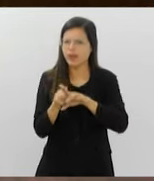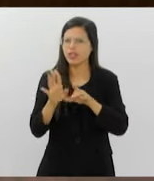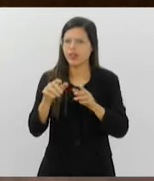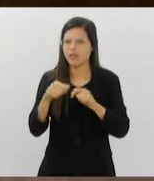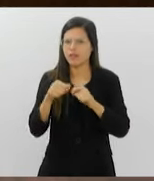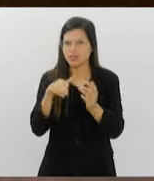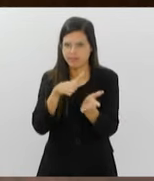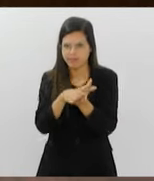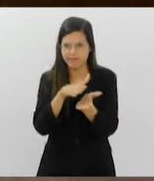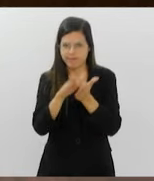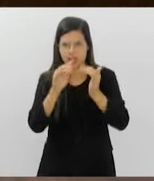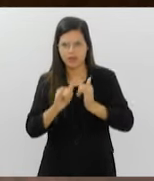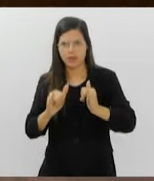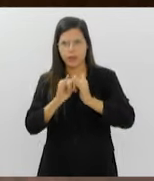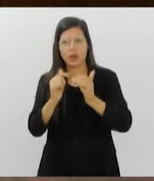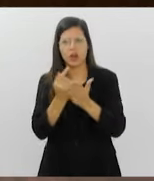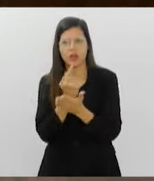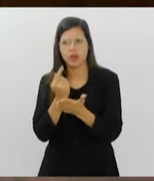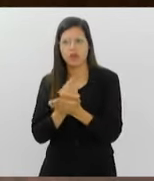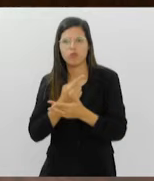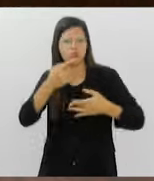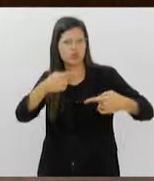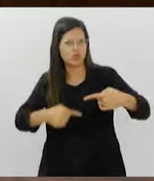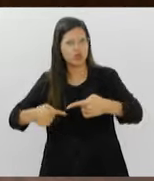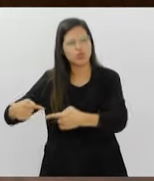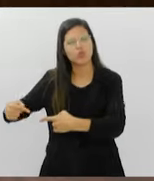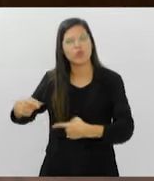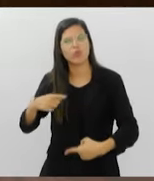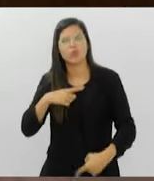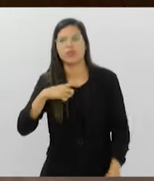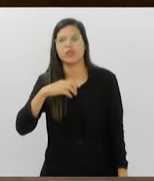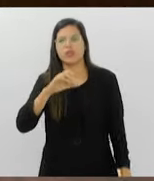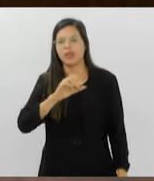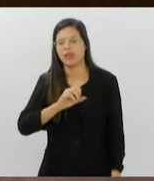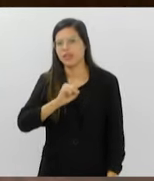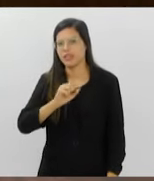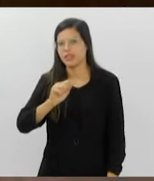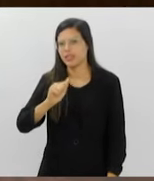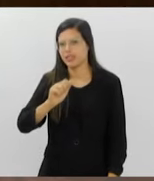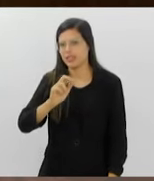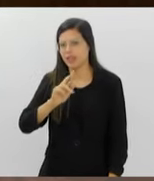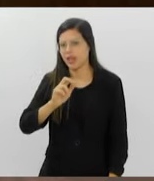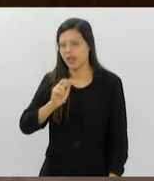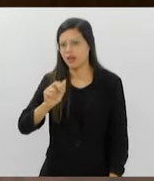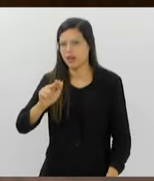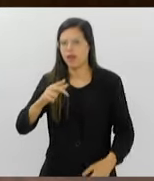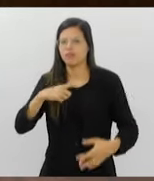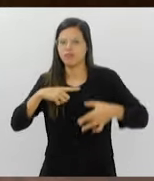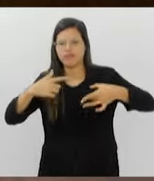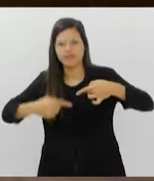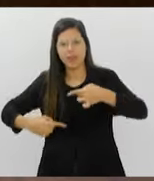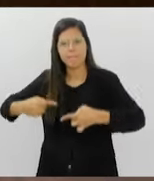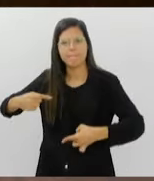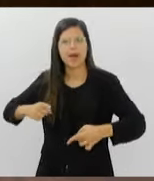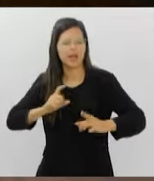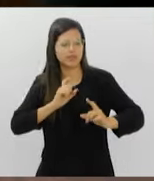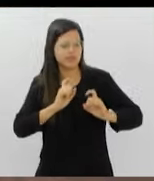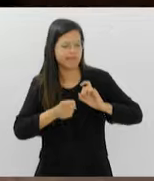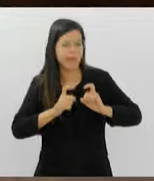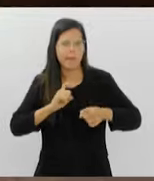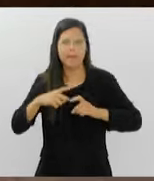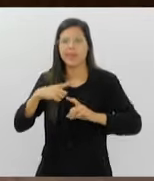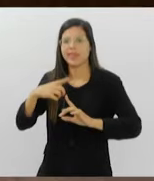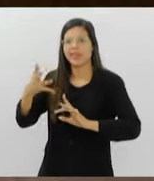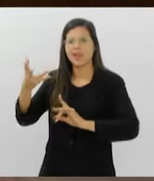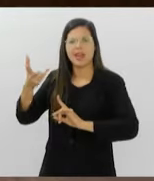local onde se discute, tem saraus, tem lançamentos de livros, tem debates, tem artistas, artistas plásticos, e é